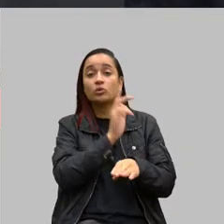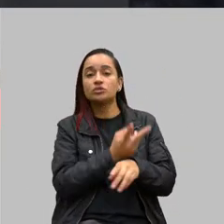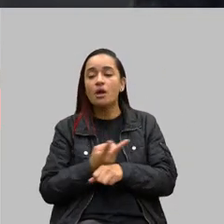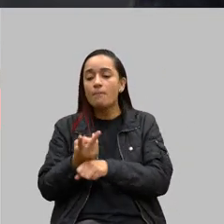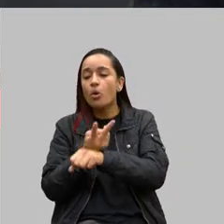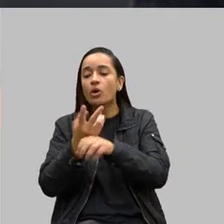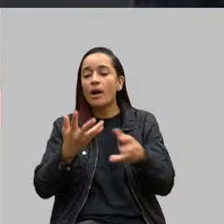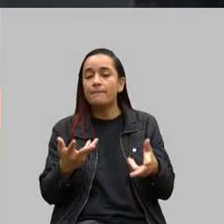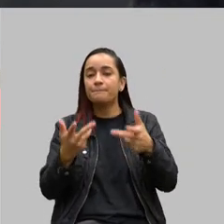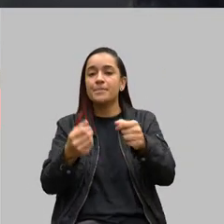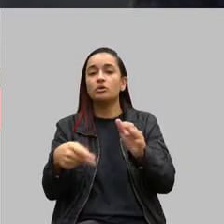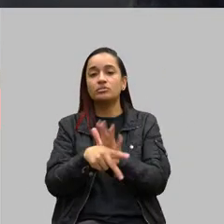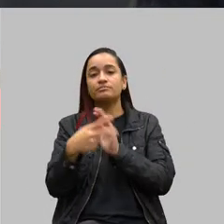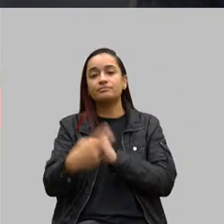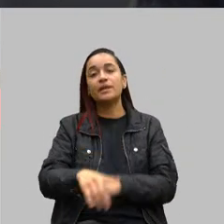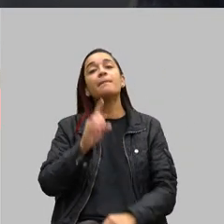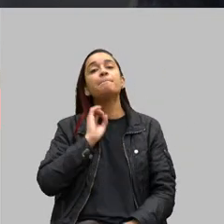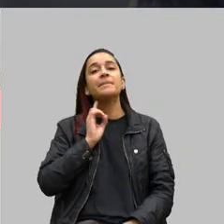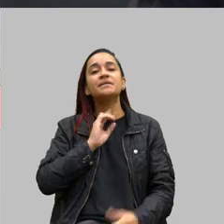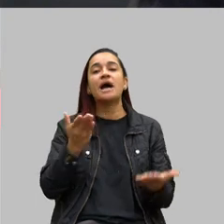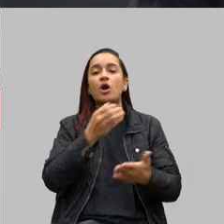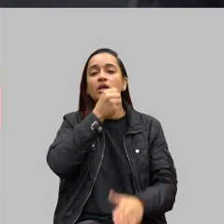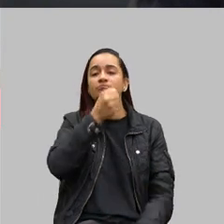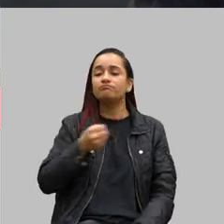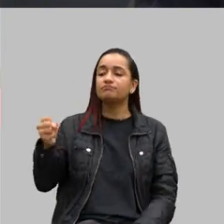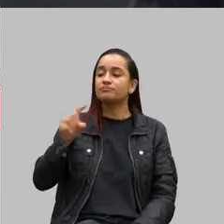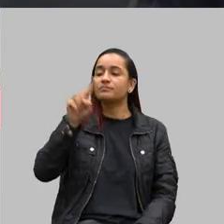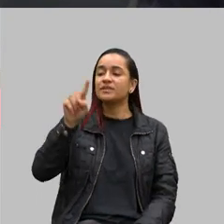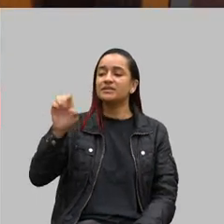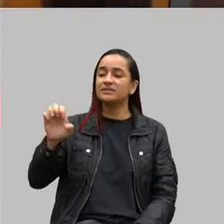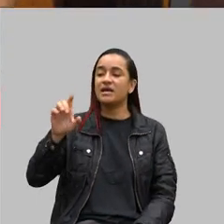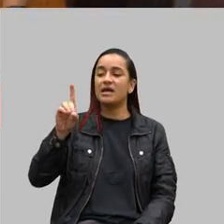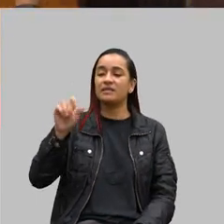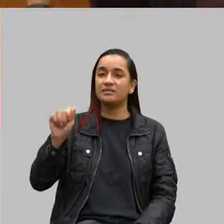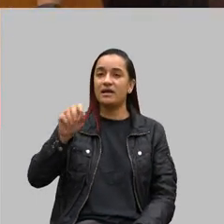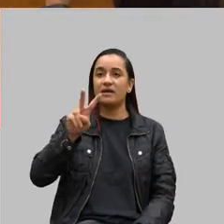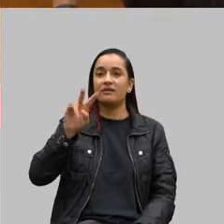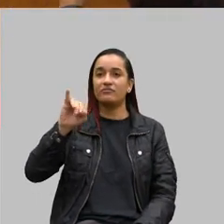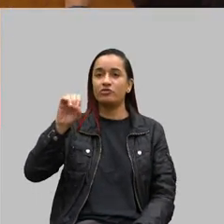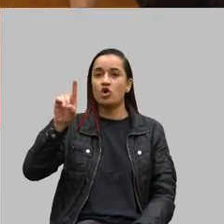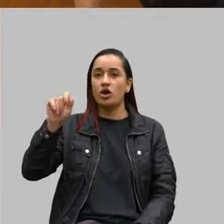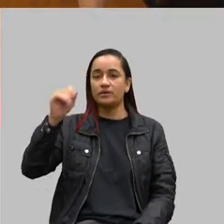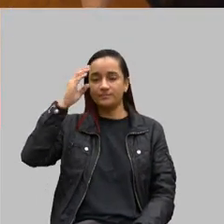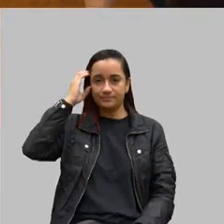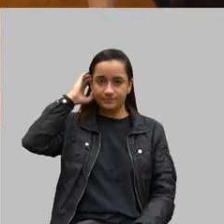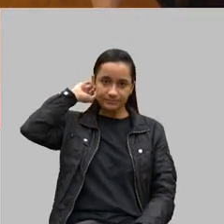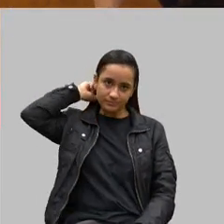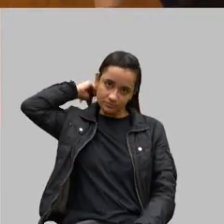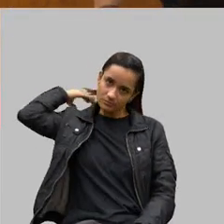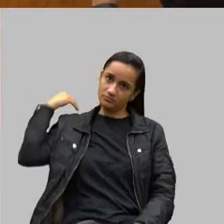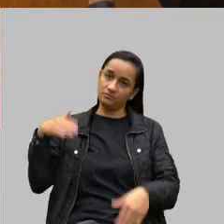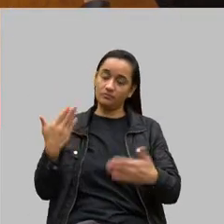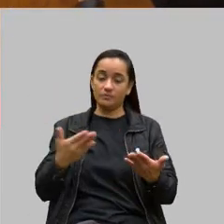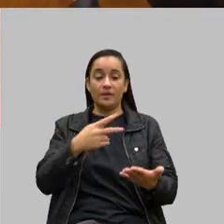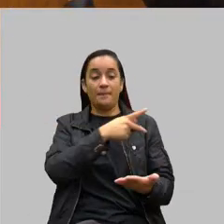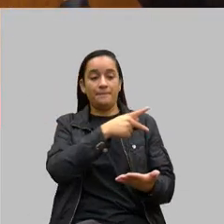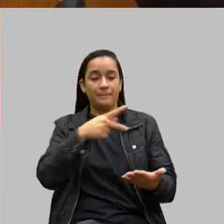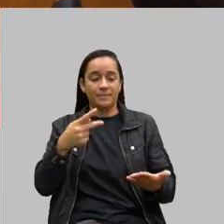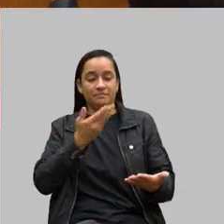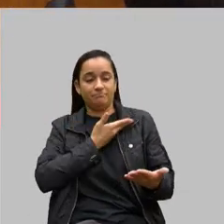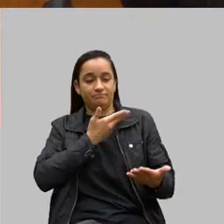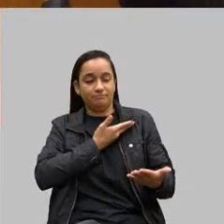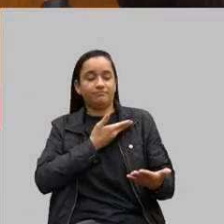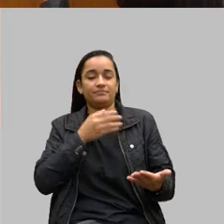Minas Gerais né passo a palavra zol senhor presidente grande amigo Tiago falo